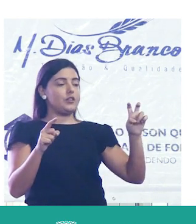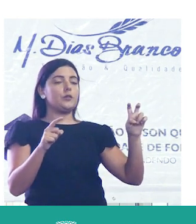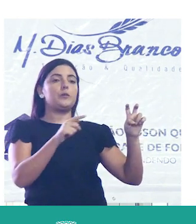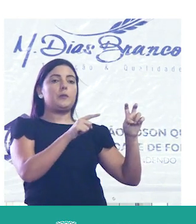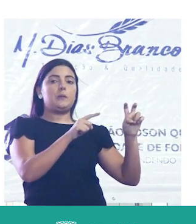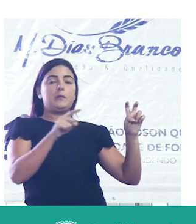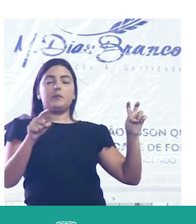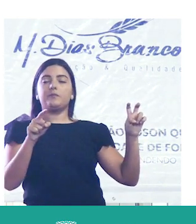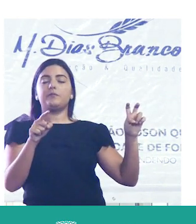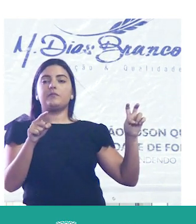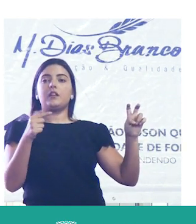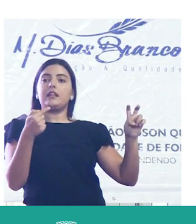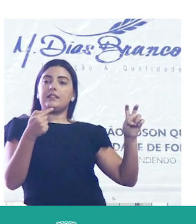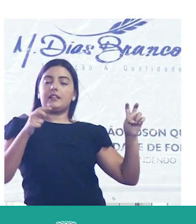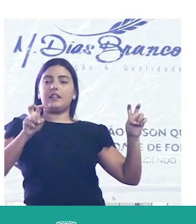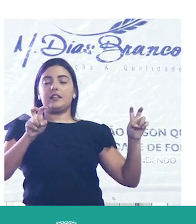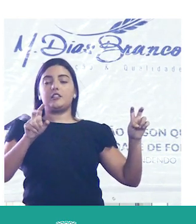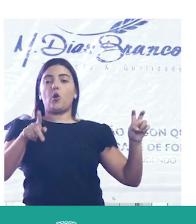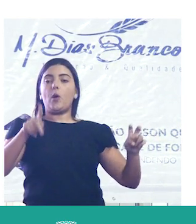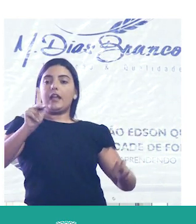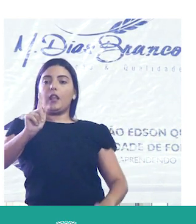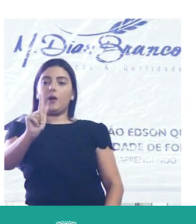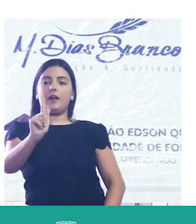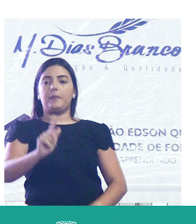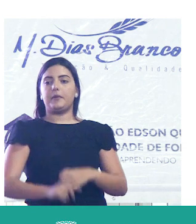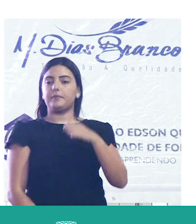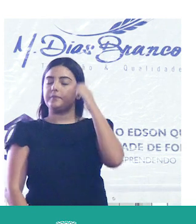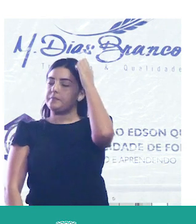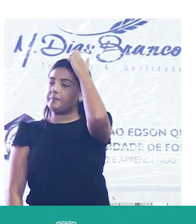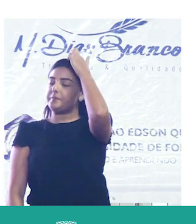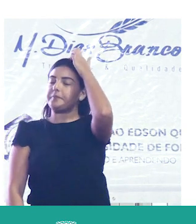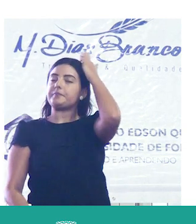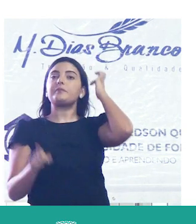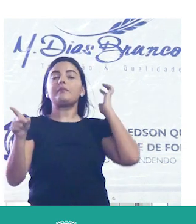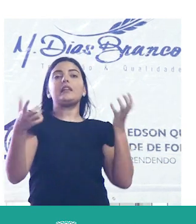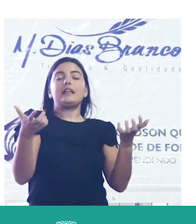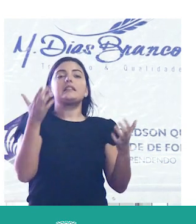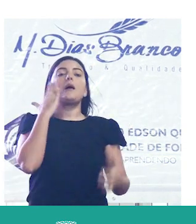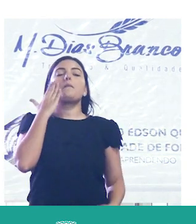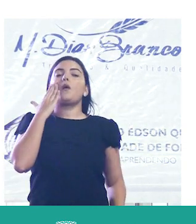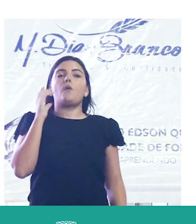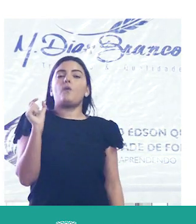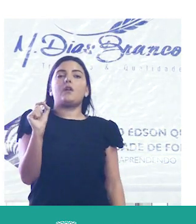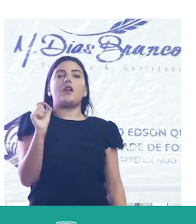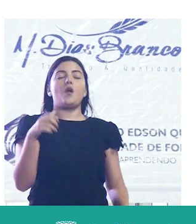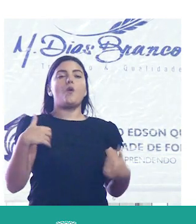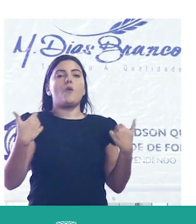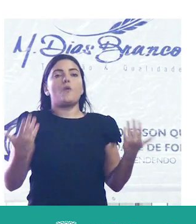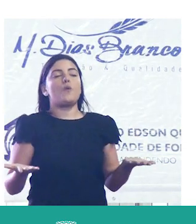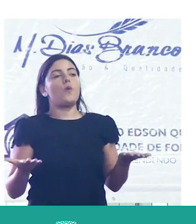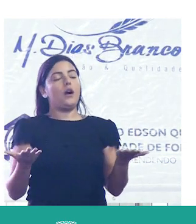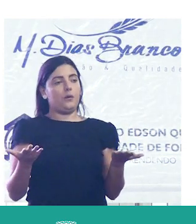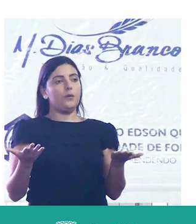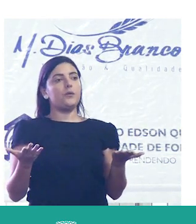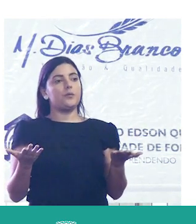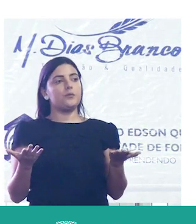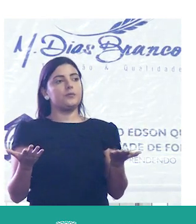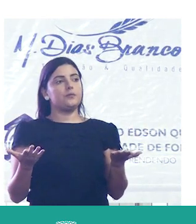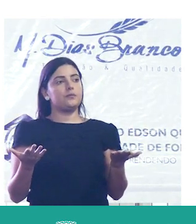75% seria 75 kg. Então ele quer saber qual é